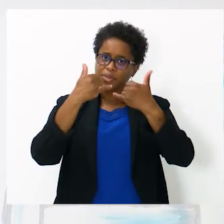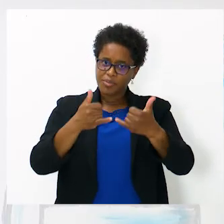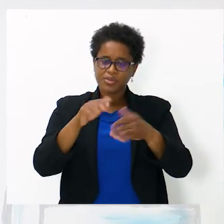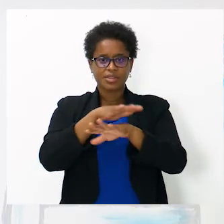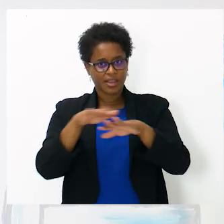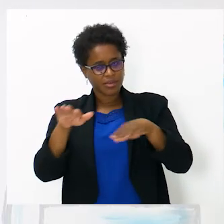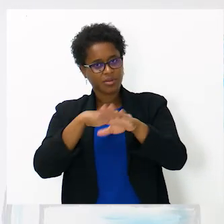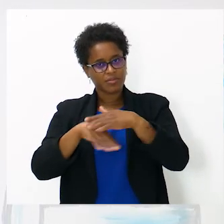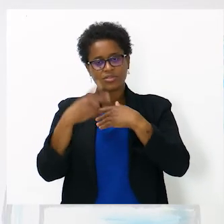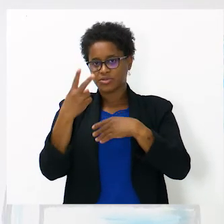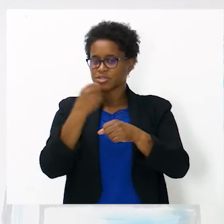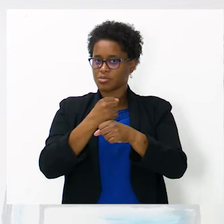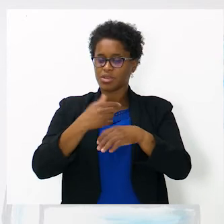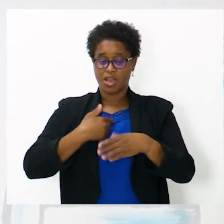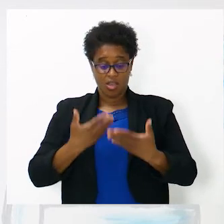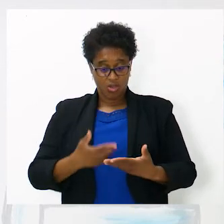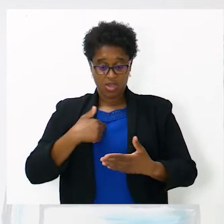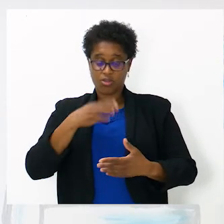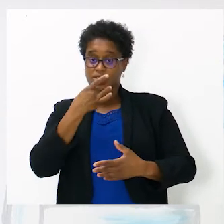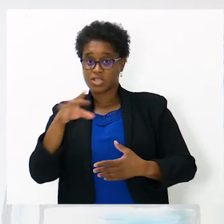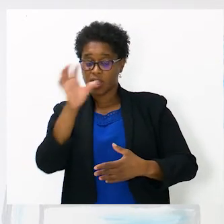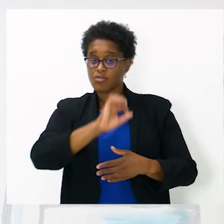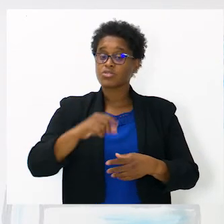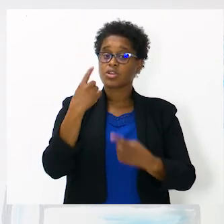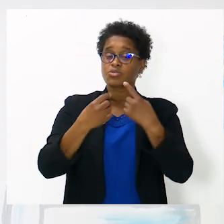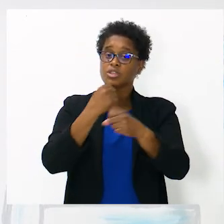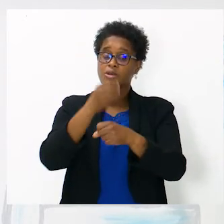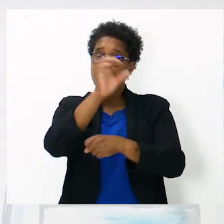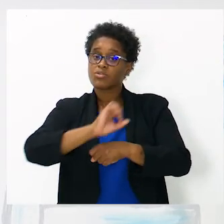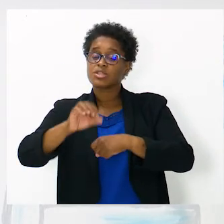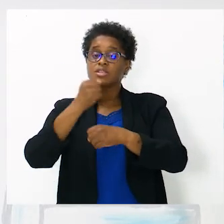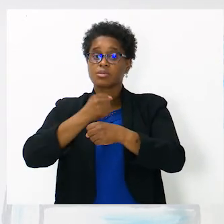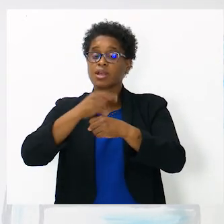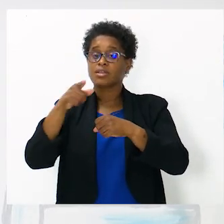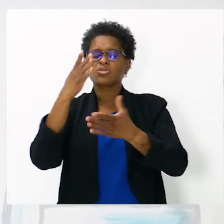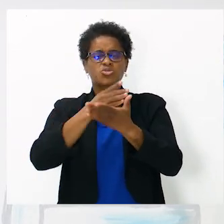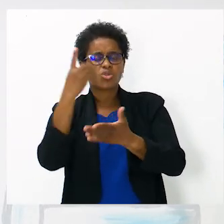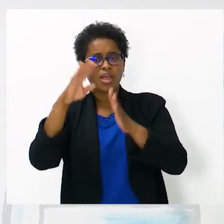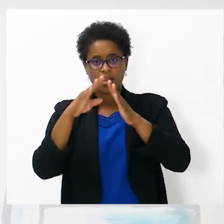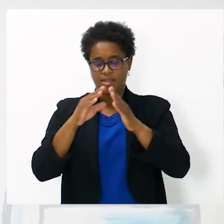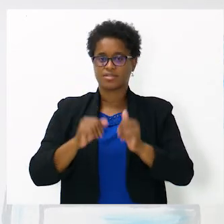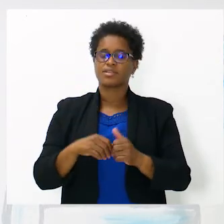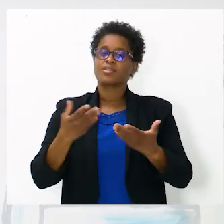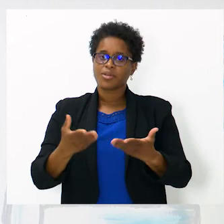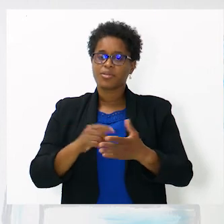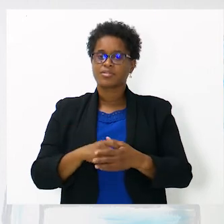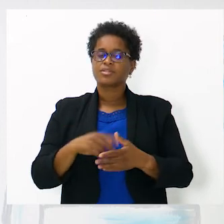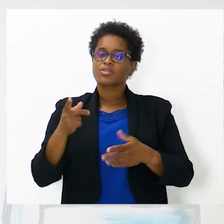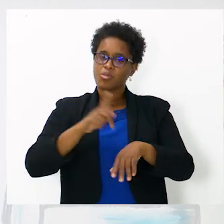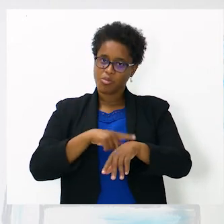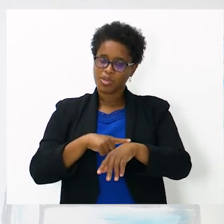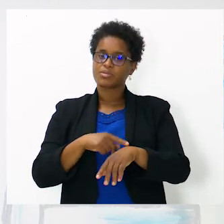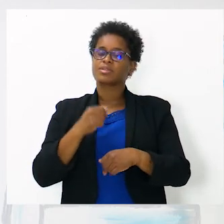Depois de terem feito 2 exercícios, agora eu vou deixar alguns exercícios para vocês praticarem sozinhos em casa. Então,